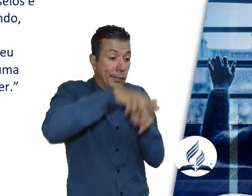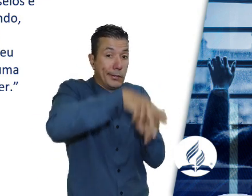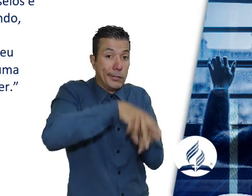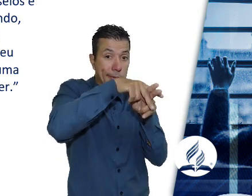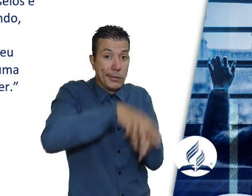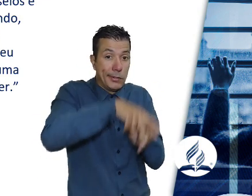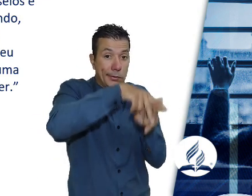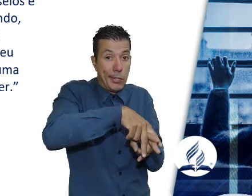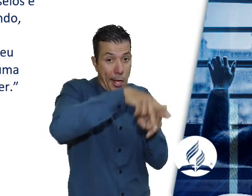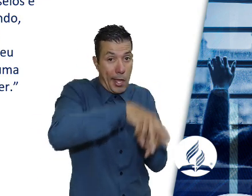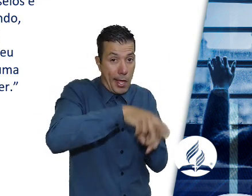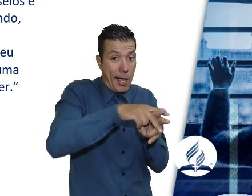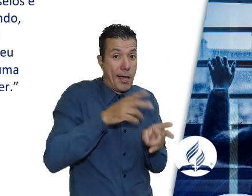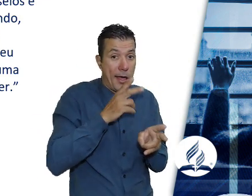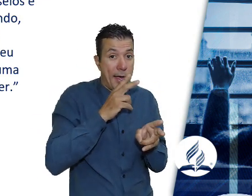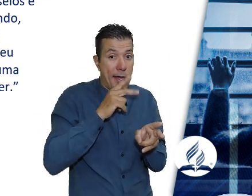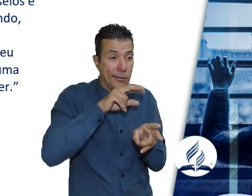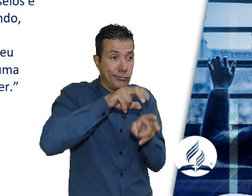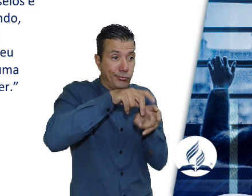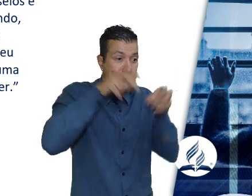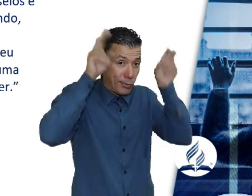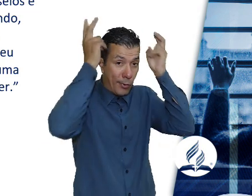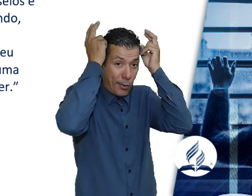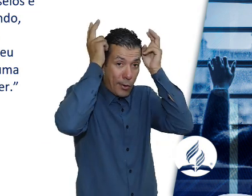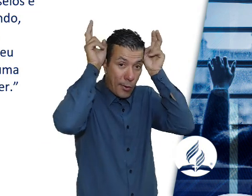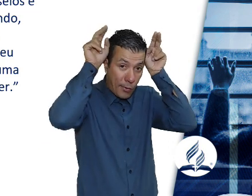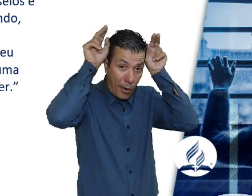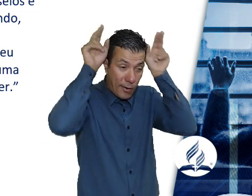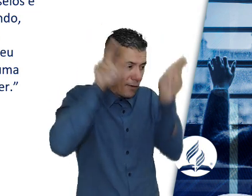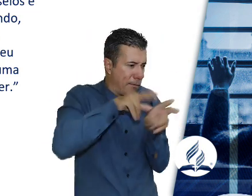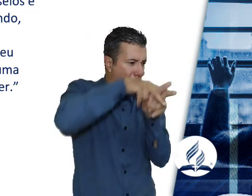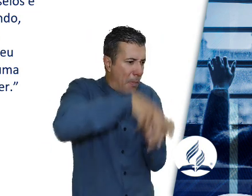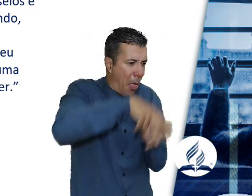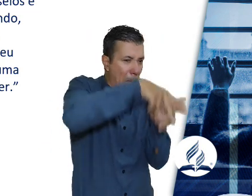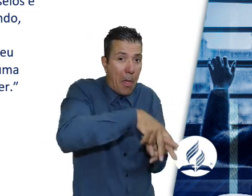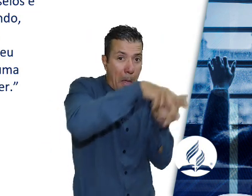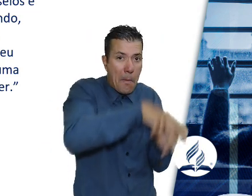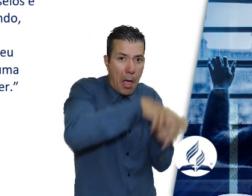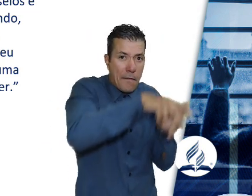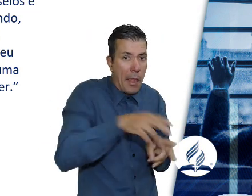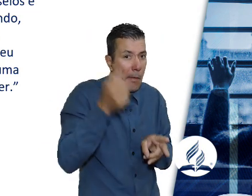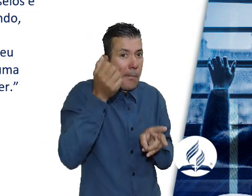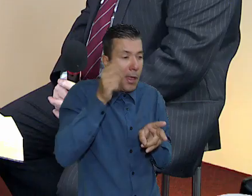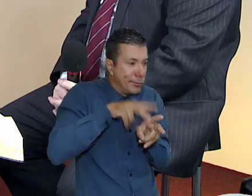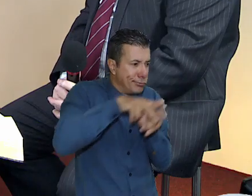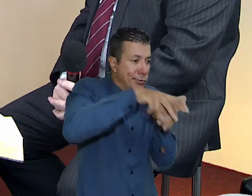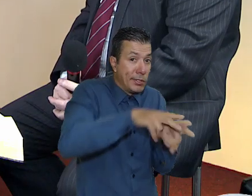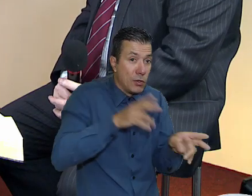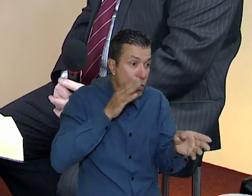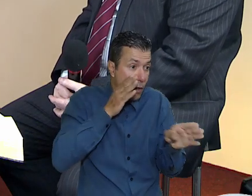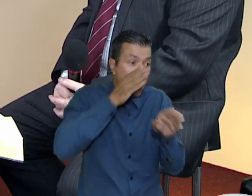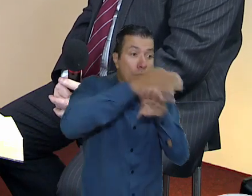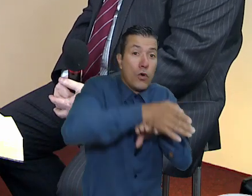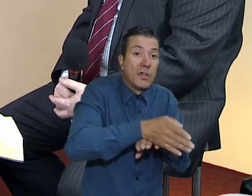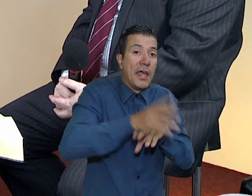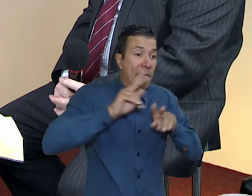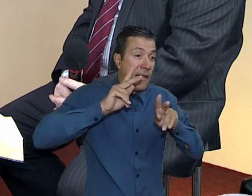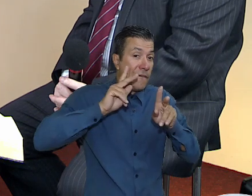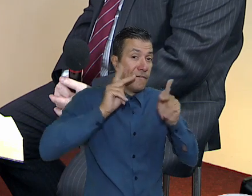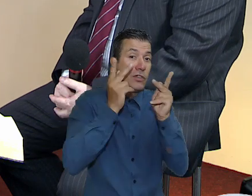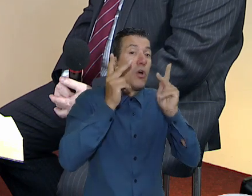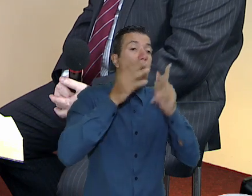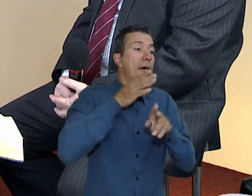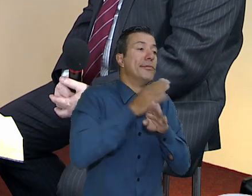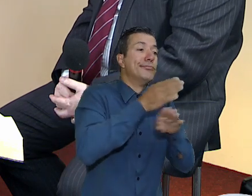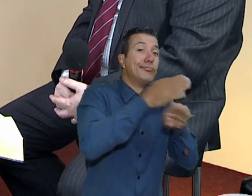com um arco, e foi-lhe dada uma coroa, e ele saiu vencendo para vencer. Muito bem, qual que é o significado,